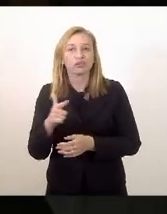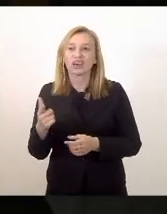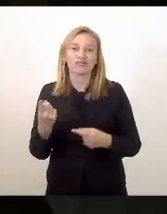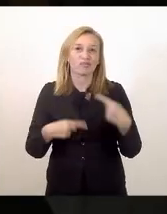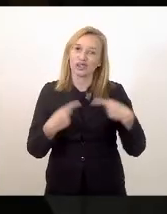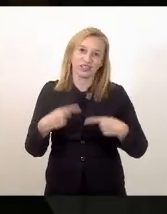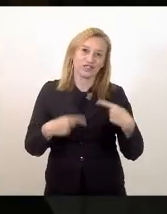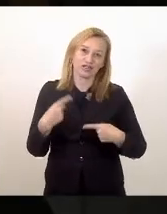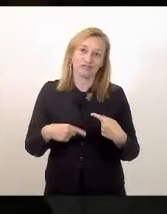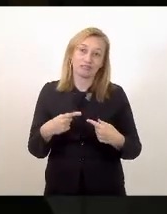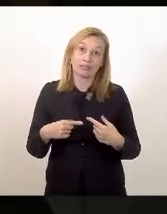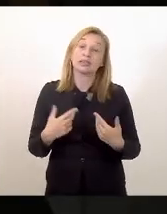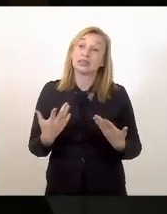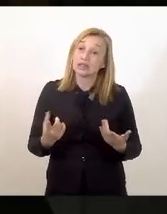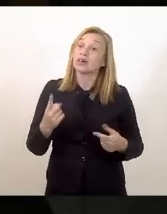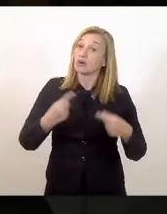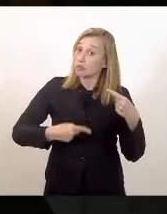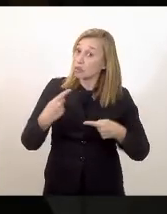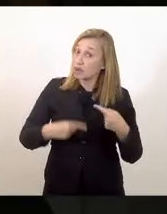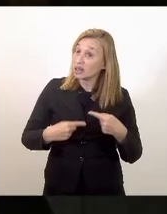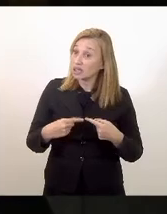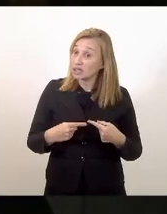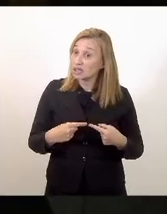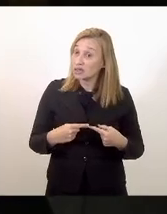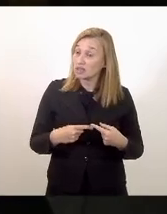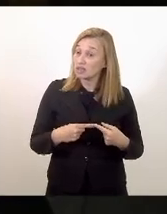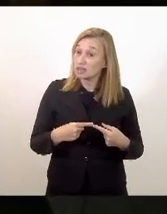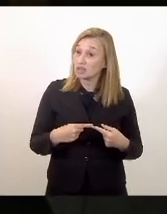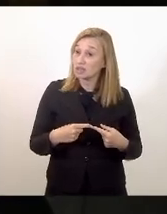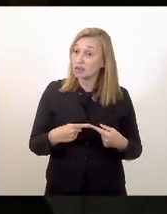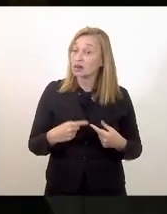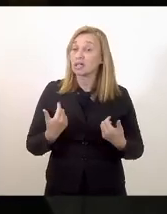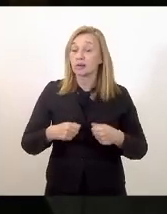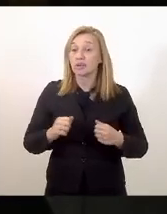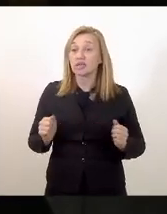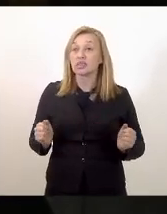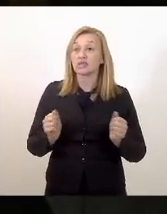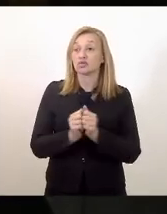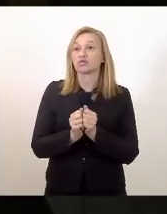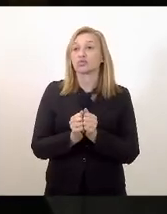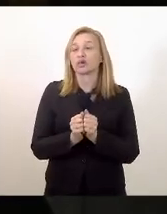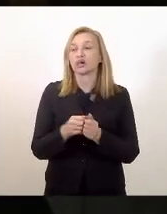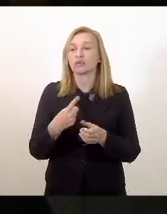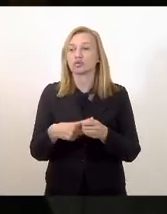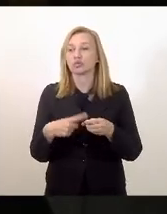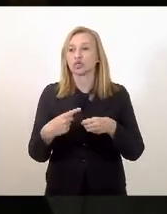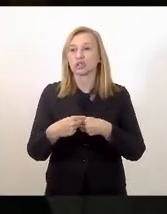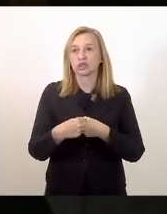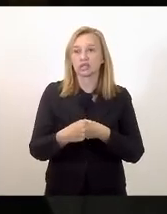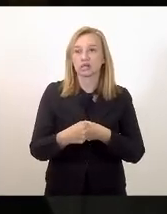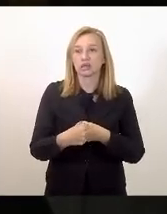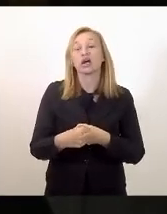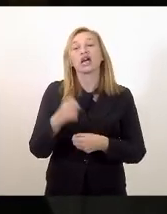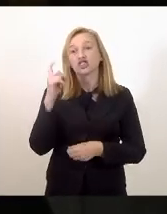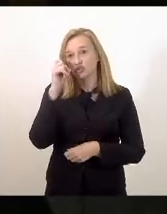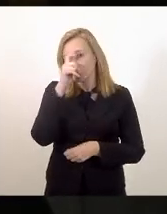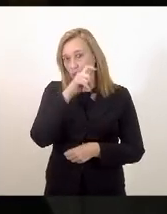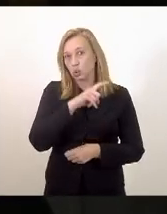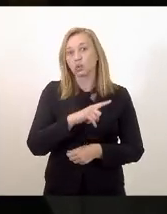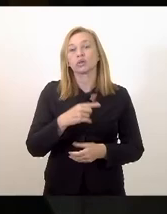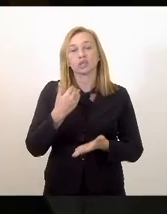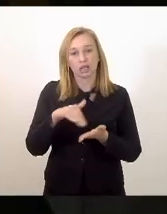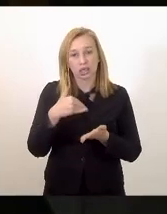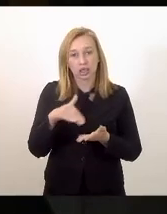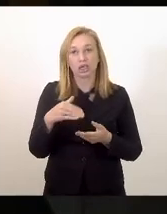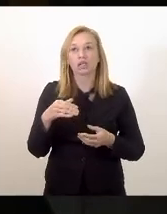política. E essa é uma política que demanda, inclusive, uma cooperação com os municípios. É algo, inclusive, difícil da